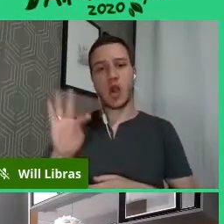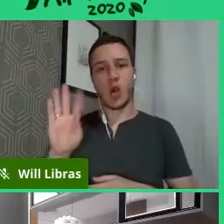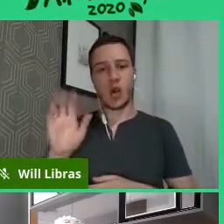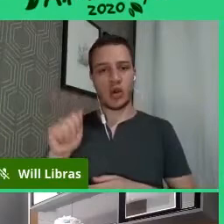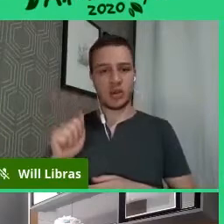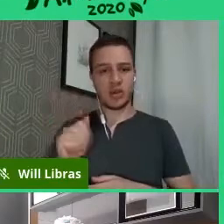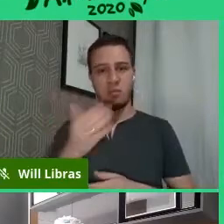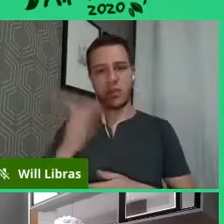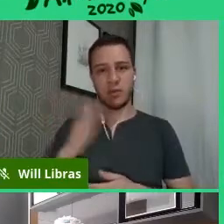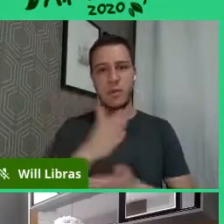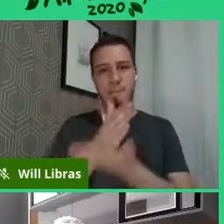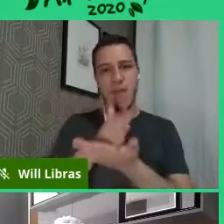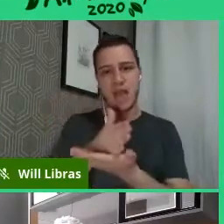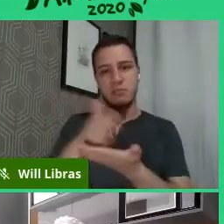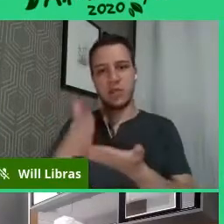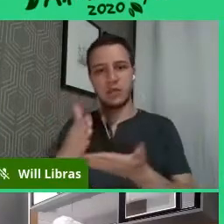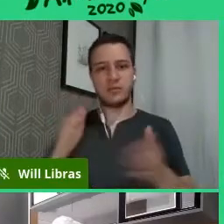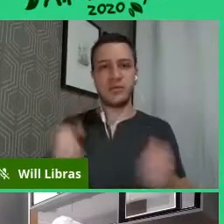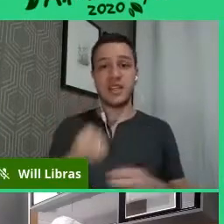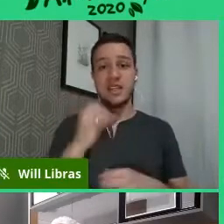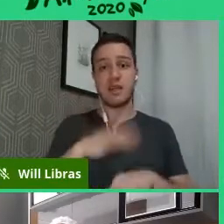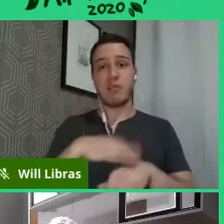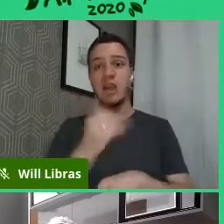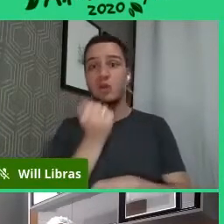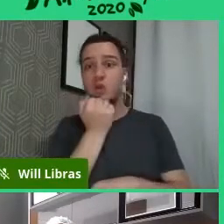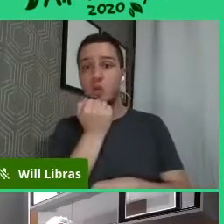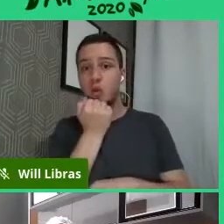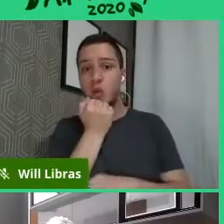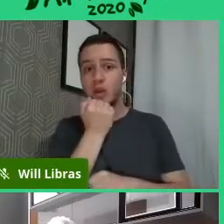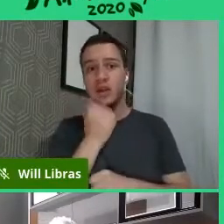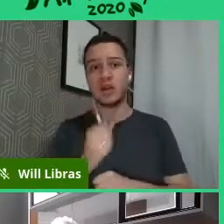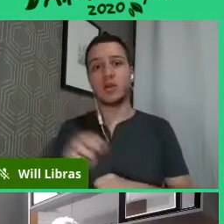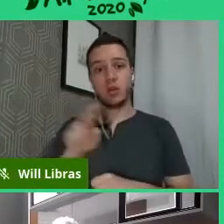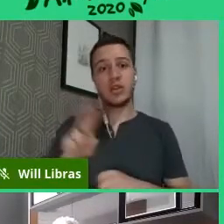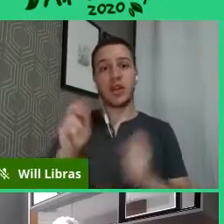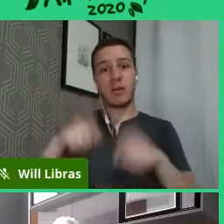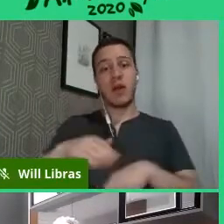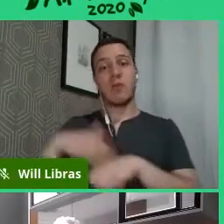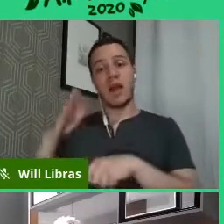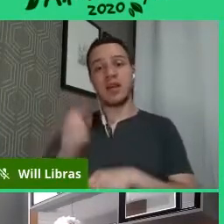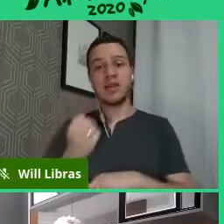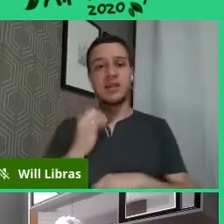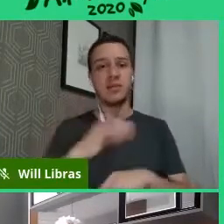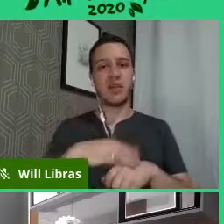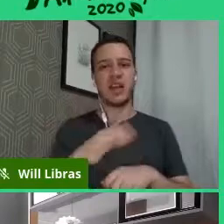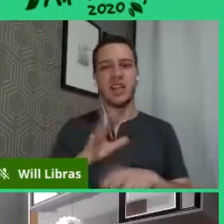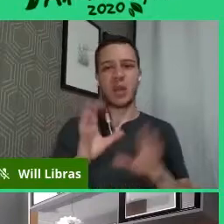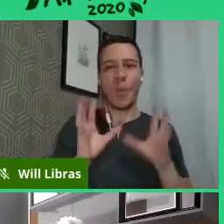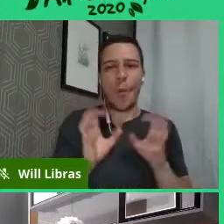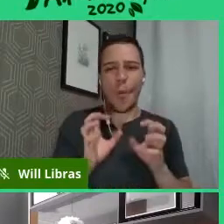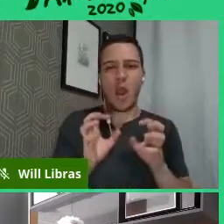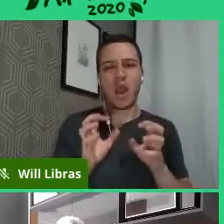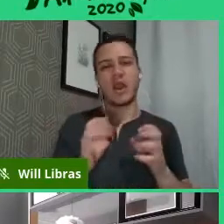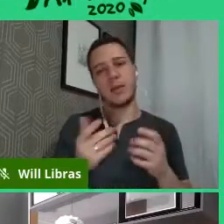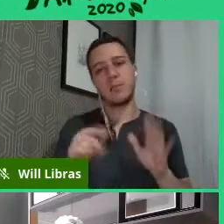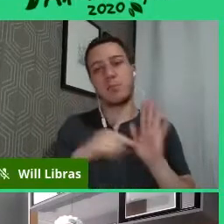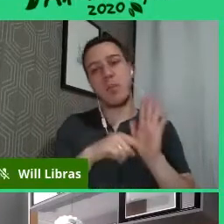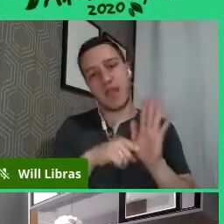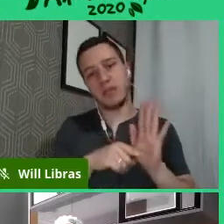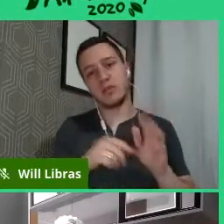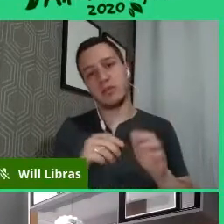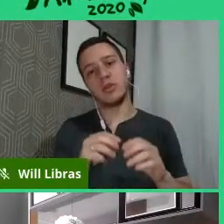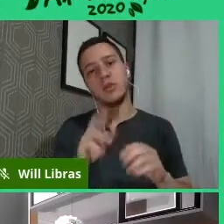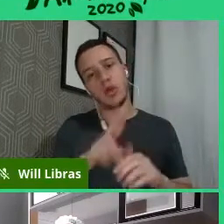da ricota. Se ela for mais firme, ela vai render um pouquinho mais. Se ela for mais seca, um pouquinho menos. A